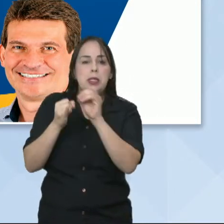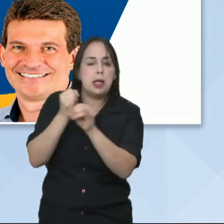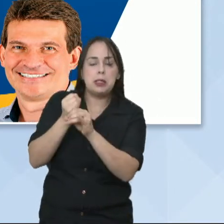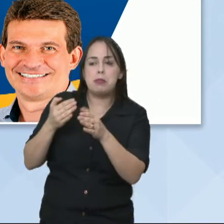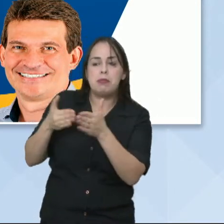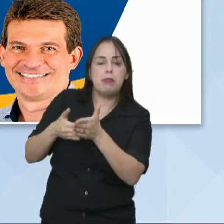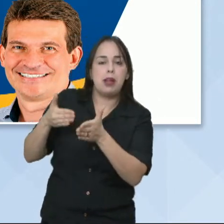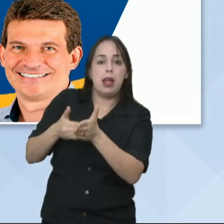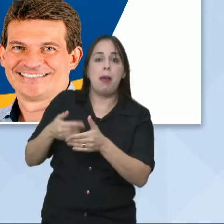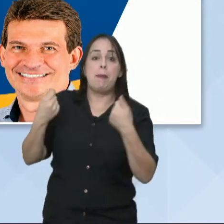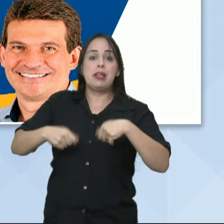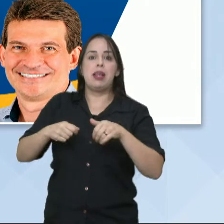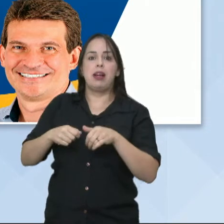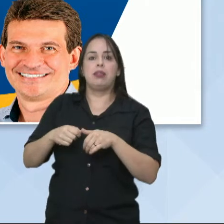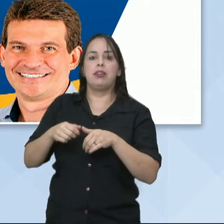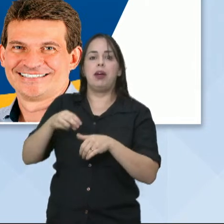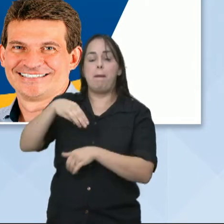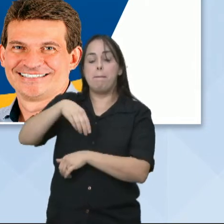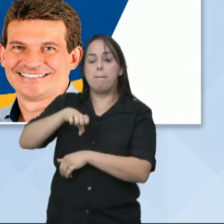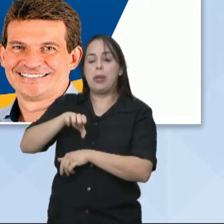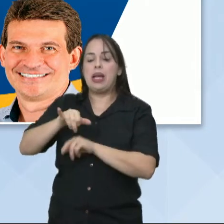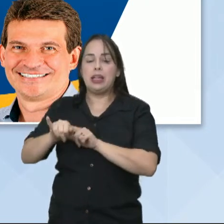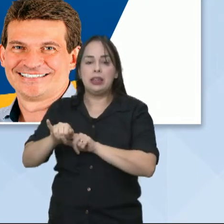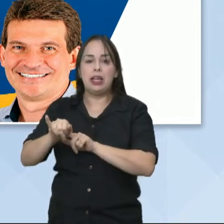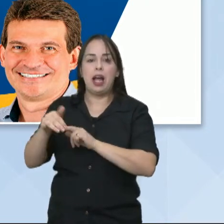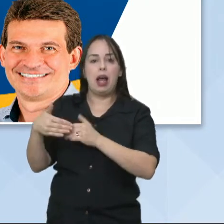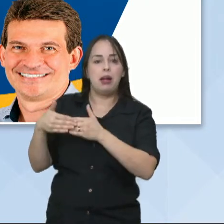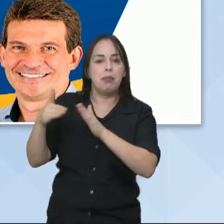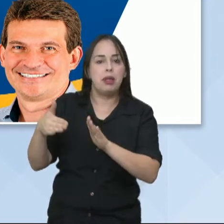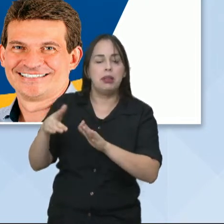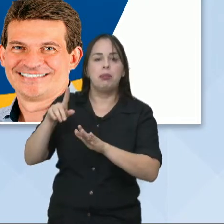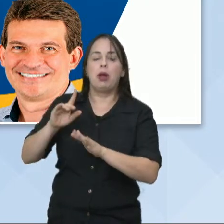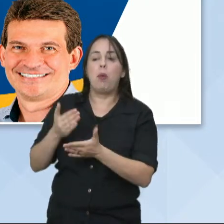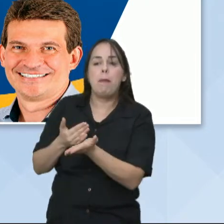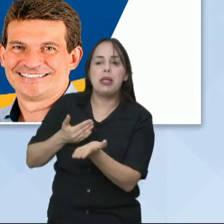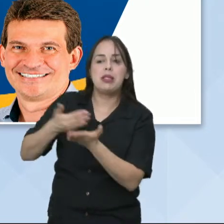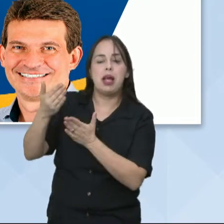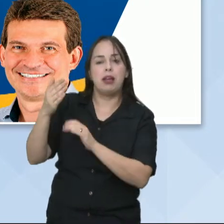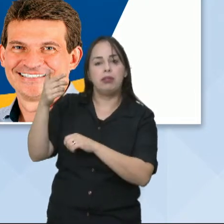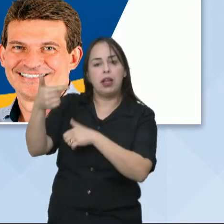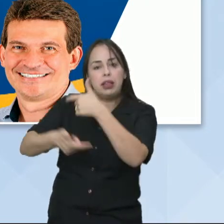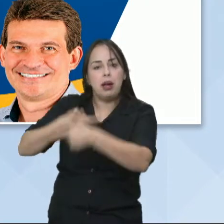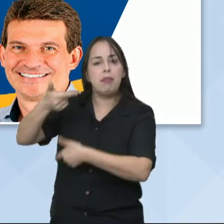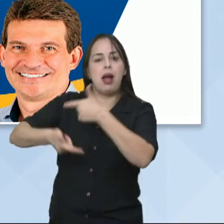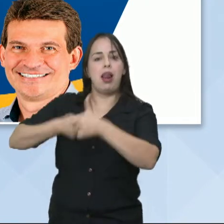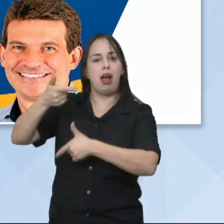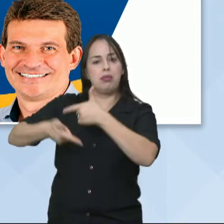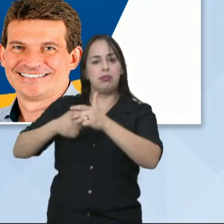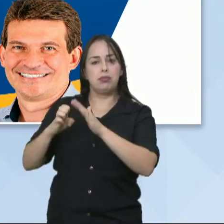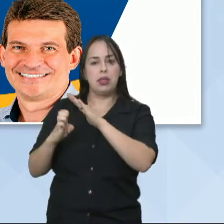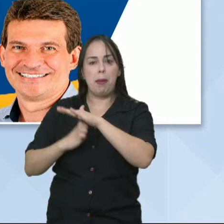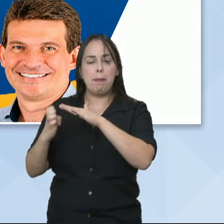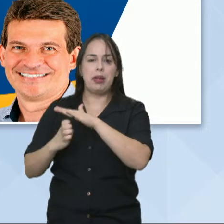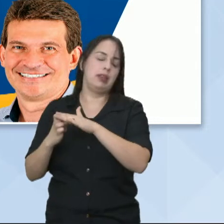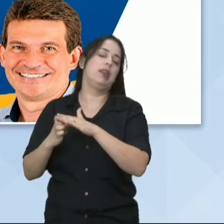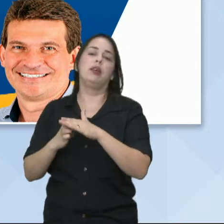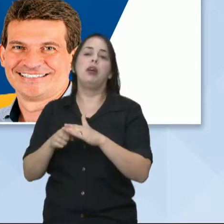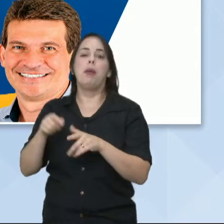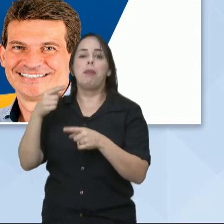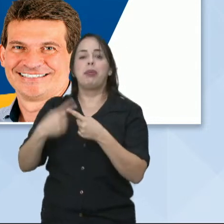precisava abrir uma MEI para poder empreender e poder trabalhar, já que ele há algum